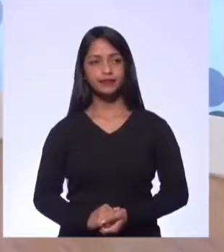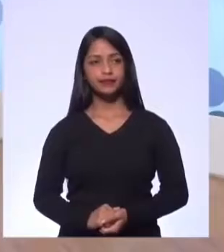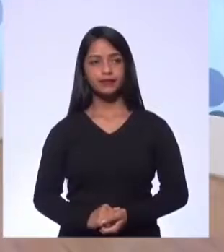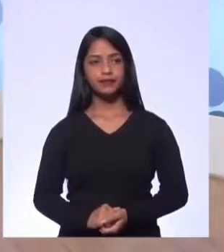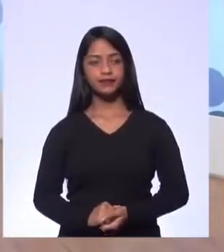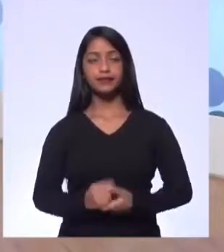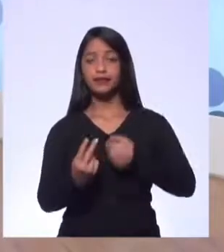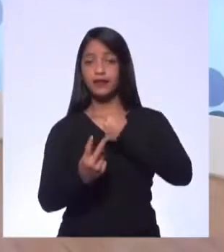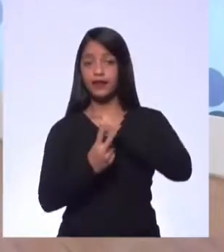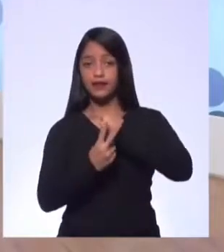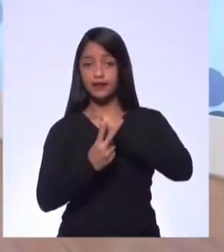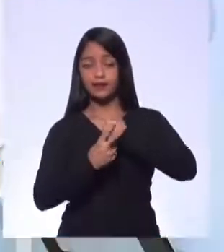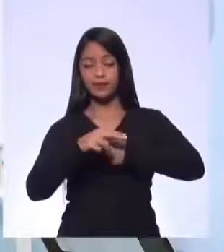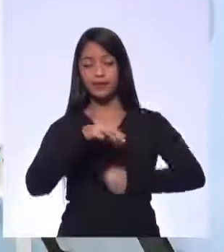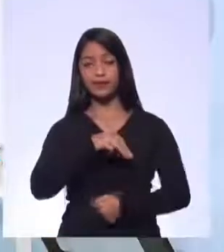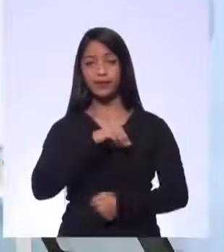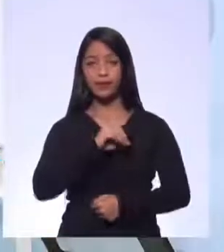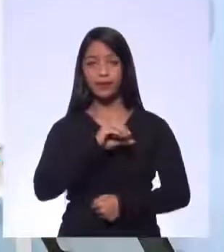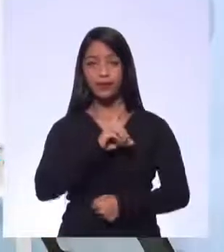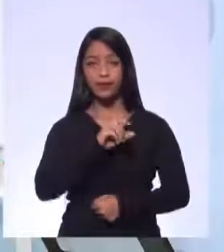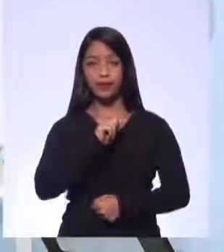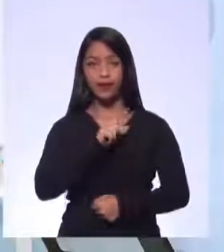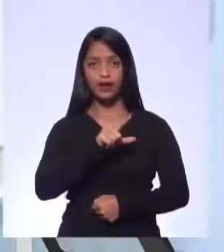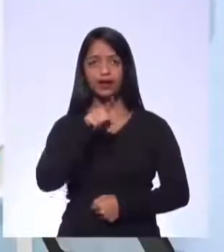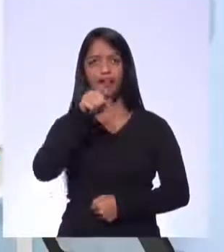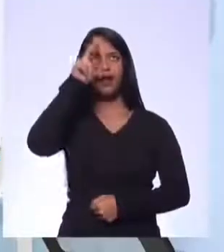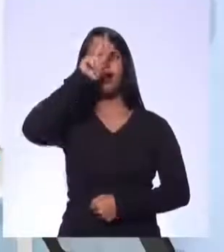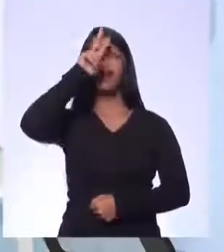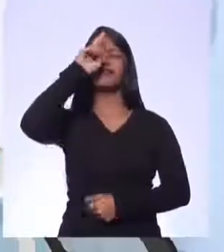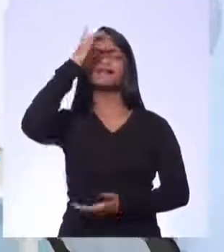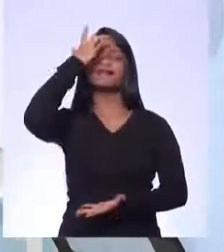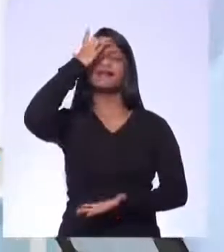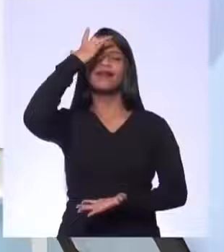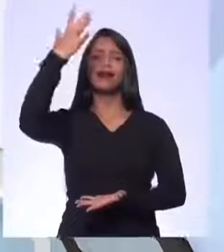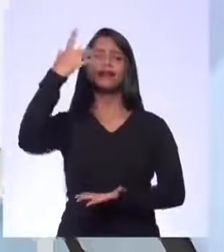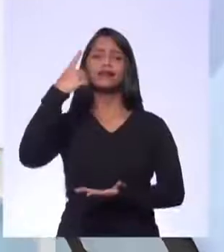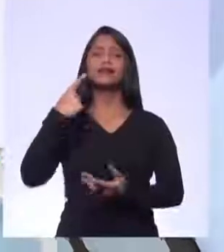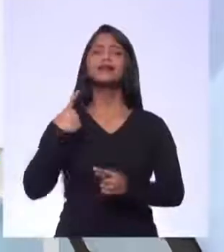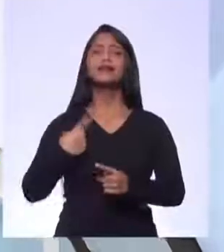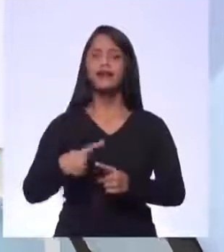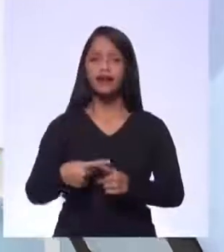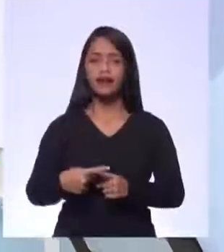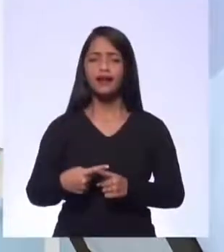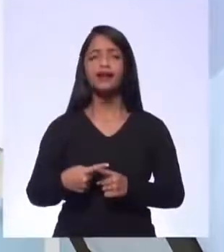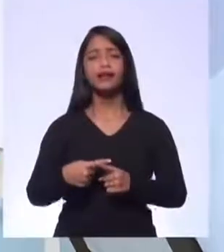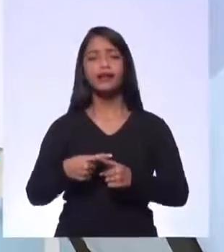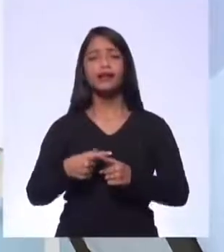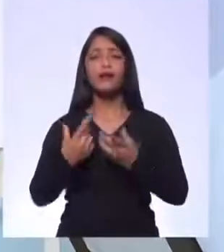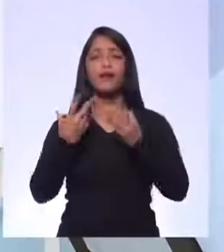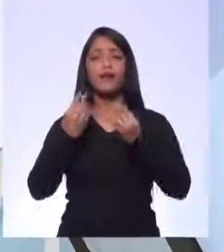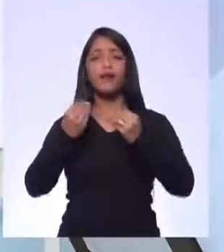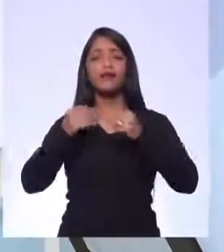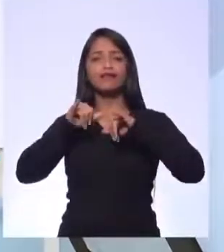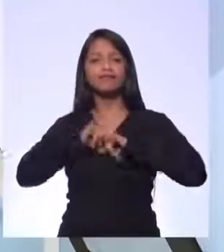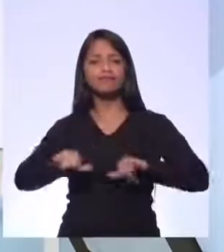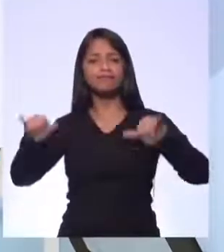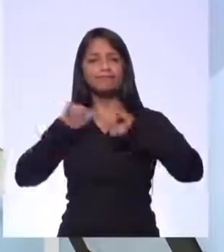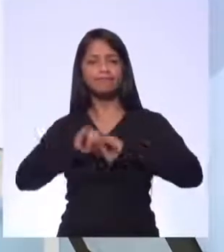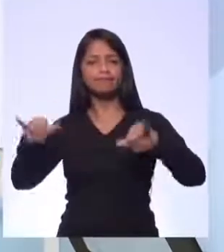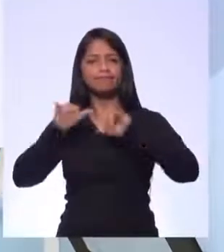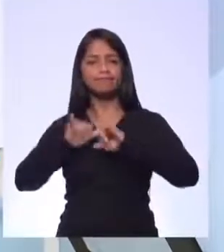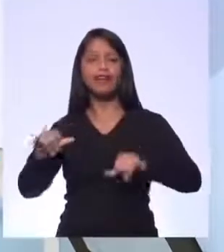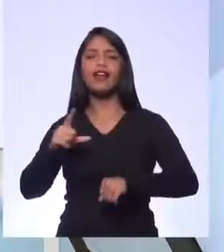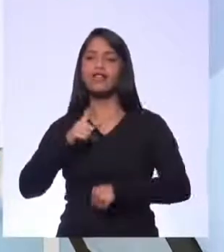O verbo modal é muito fácil de lembrar, gente. Por quê? Tem muitas campanhas publicitárias que eles usam esse